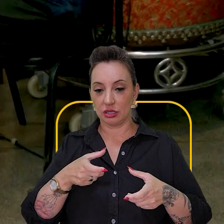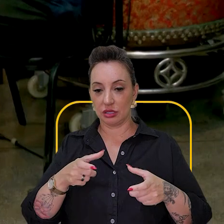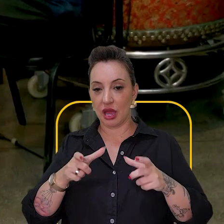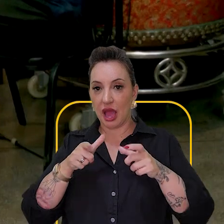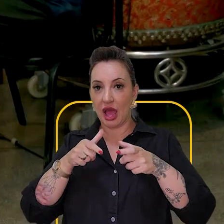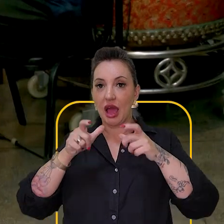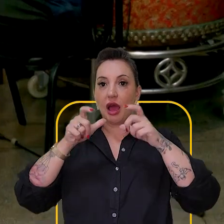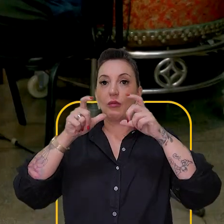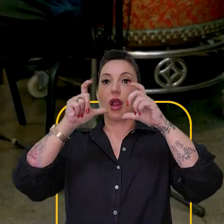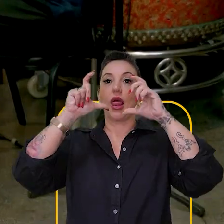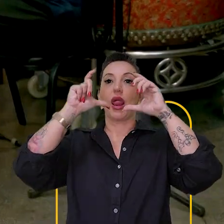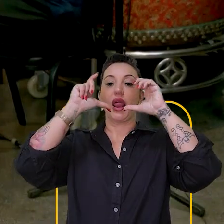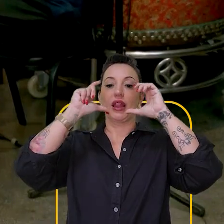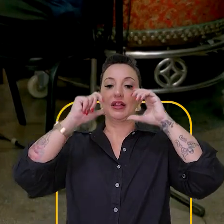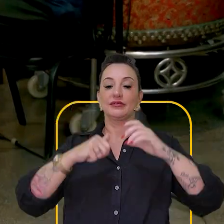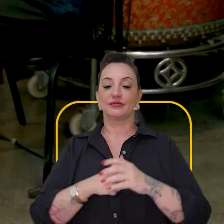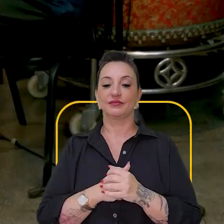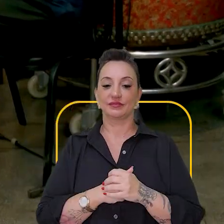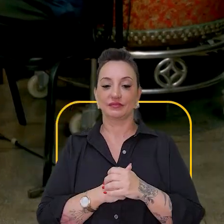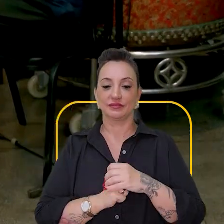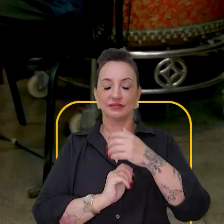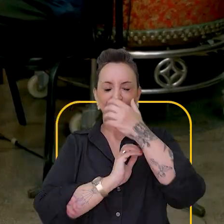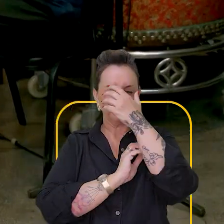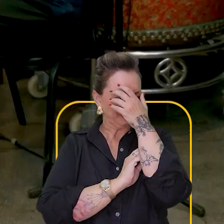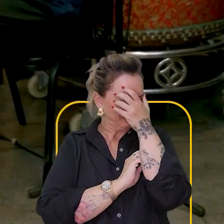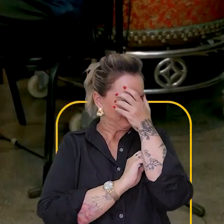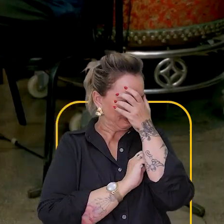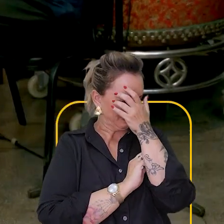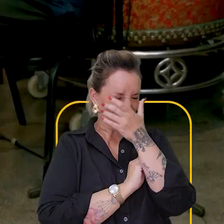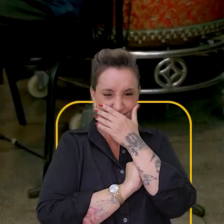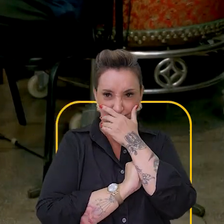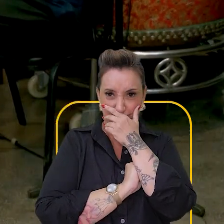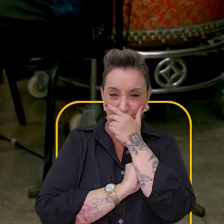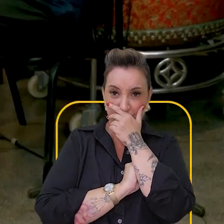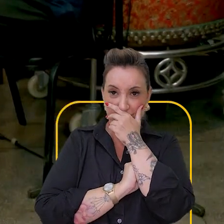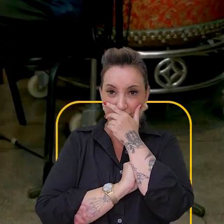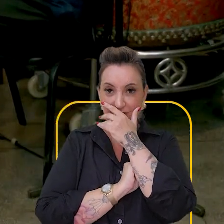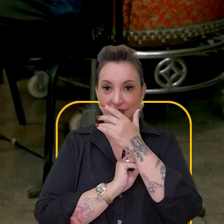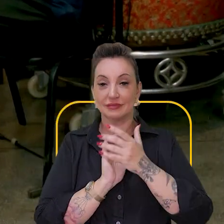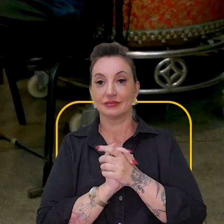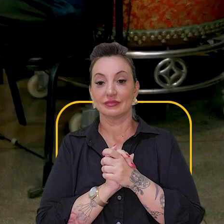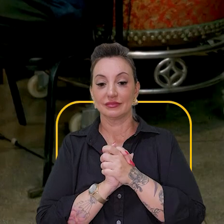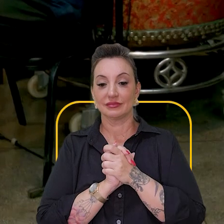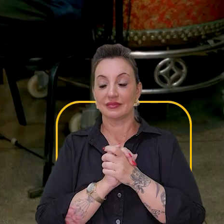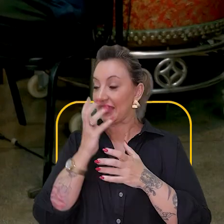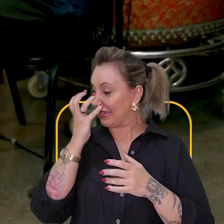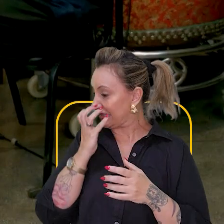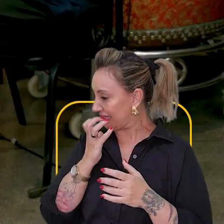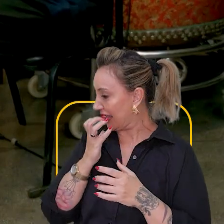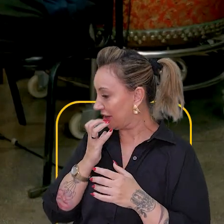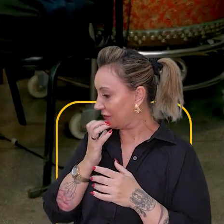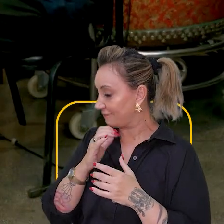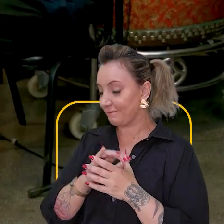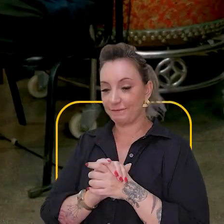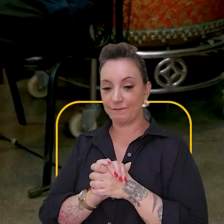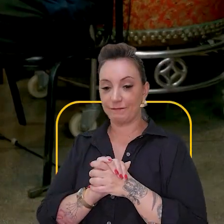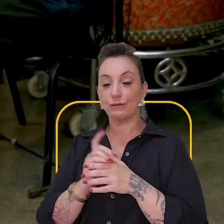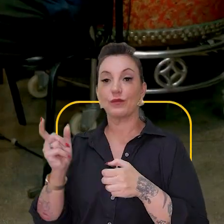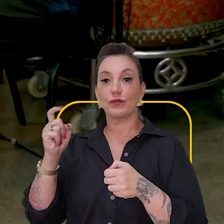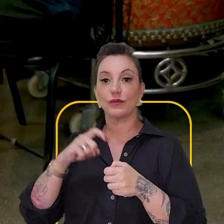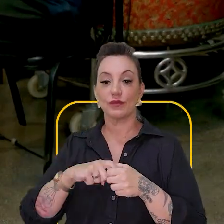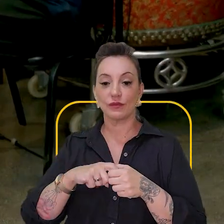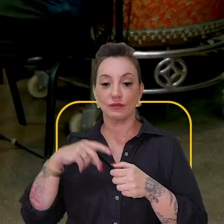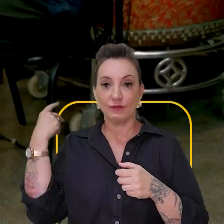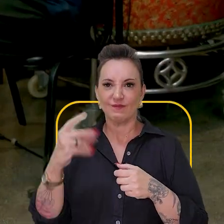pegou o balde e tomou nos assim eu olhei aquilo eu falei nossa senhora meu Deus sério gente E aí